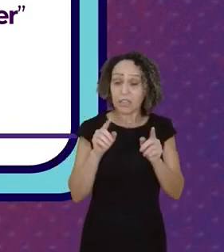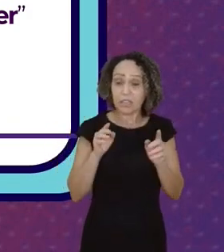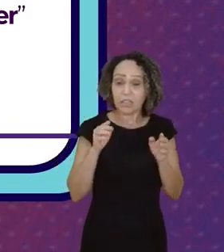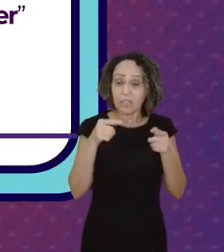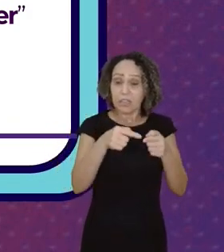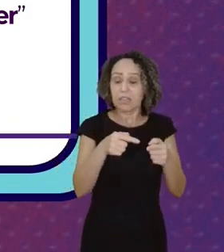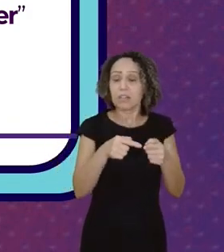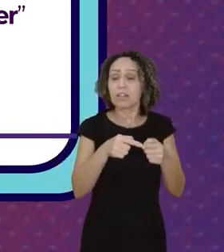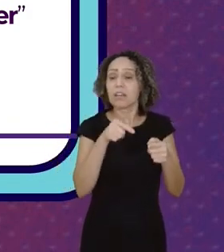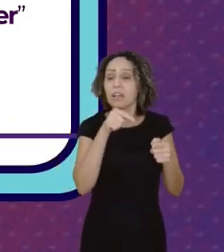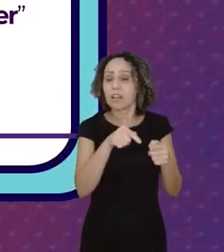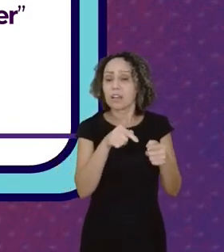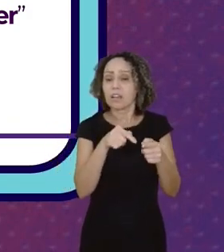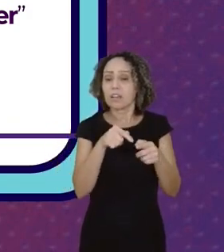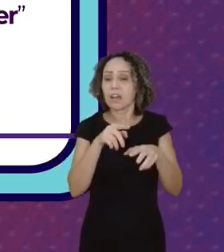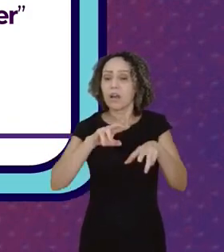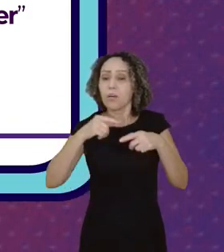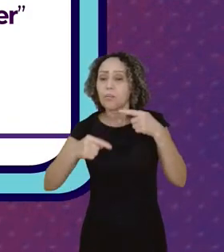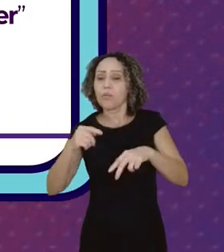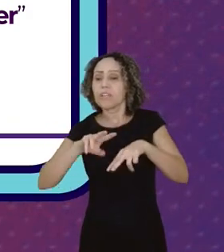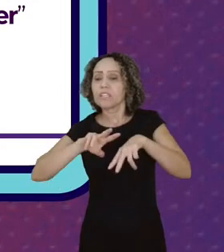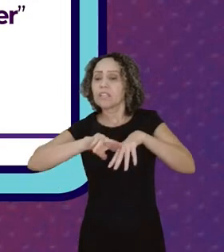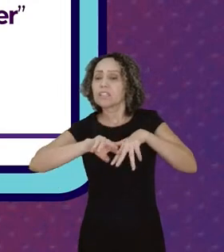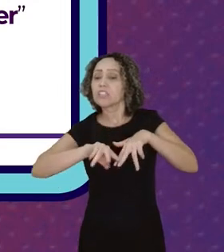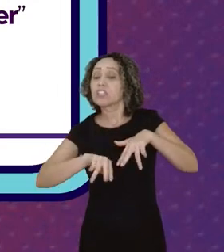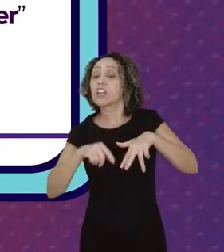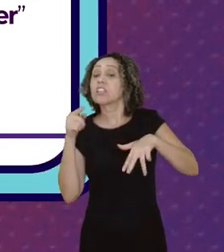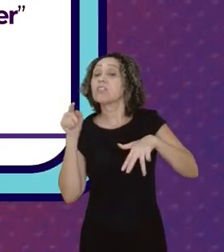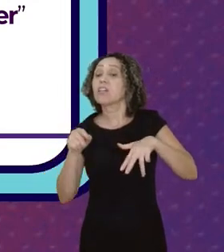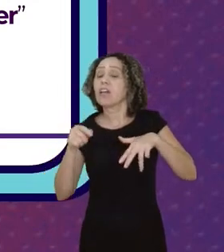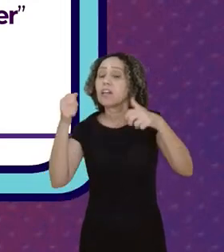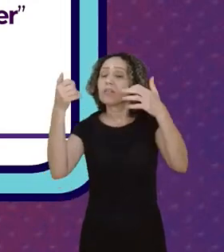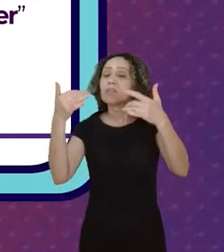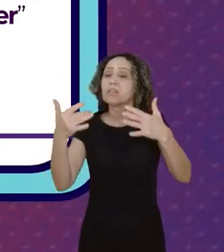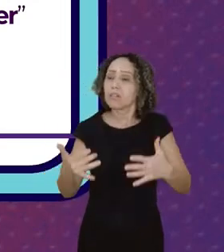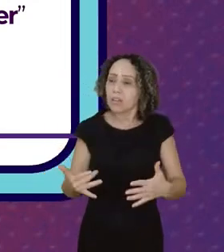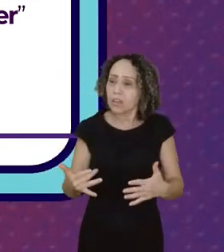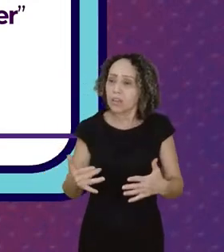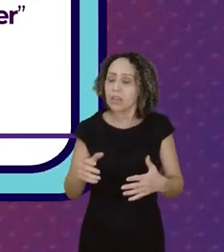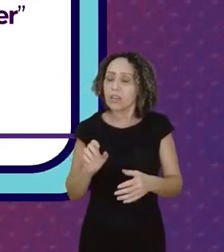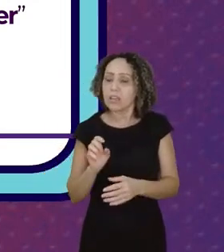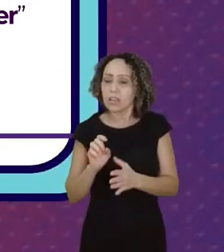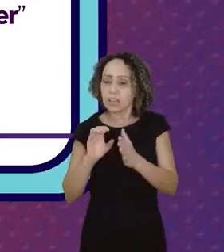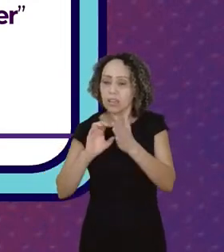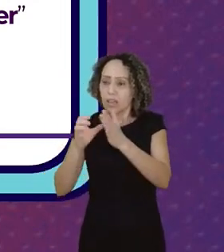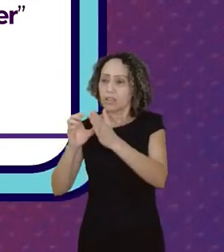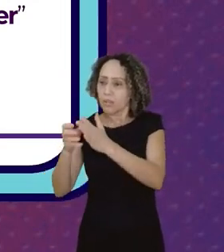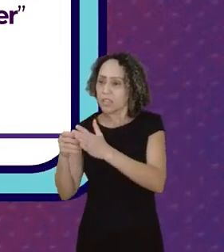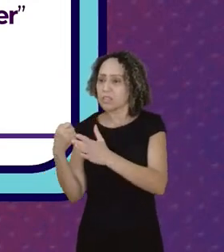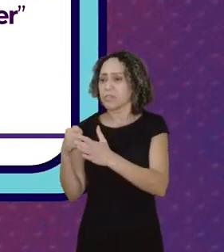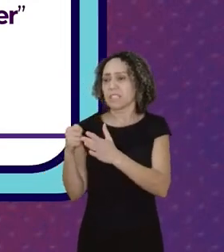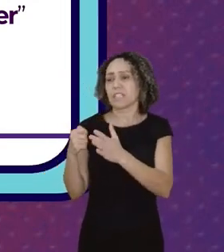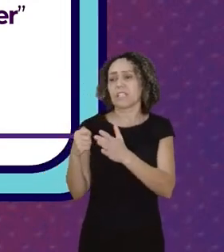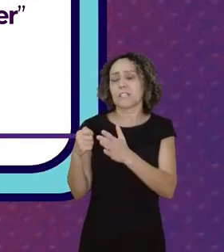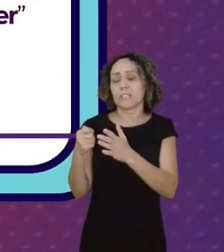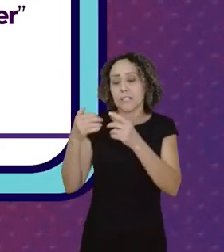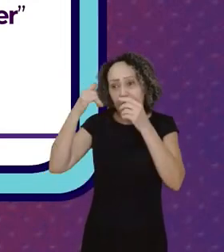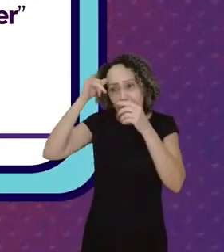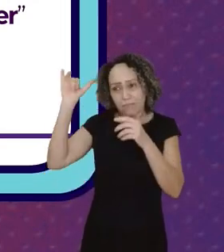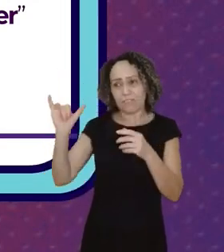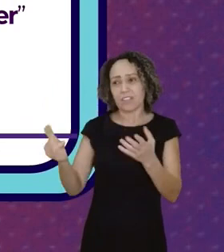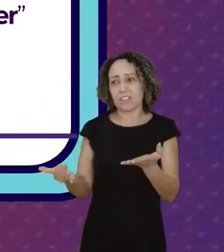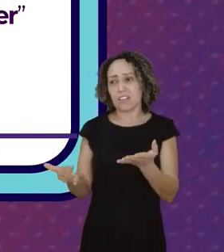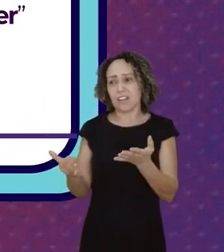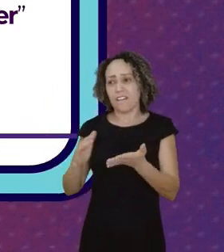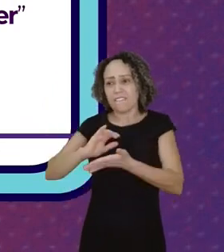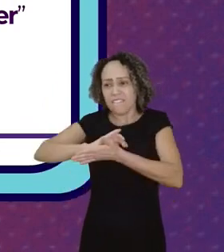os partidos têm que conter em seus estatutos normas sobre prevenção, repressão e combate à violência política contra a mulher.